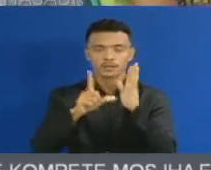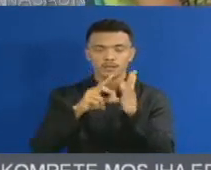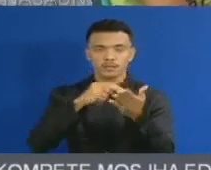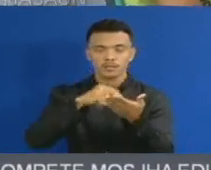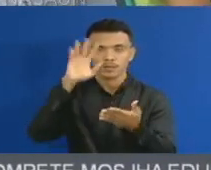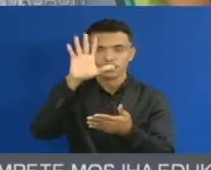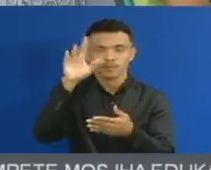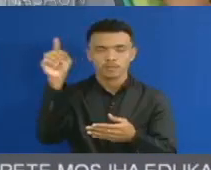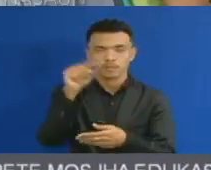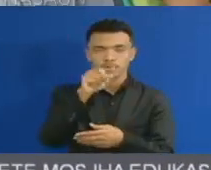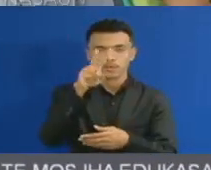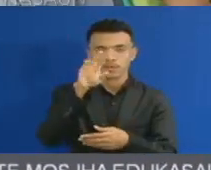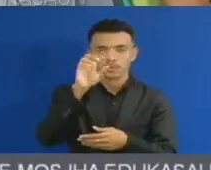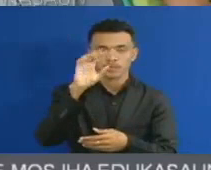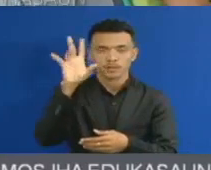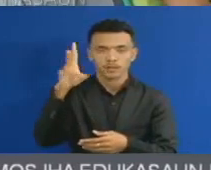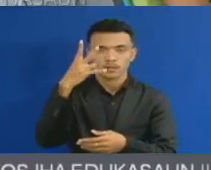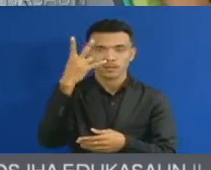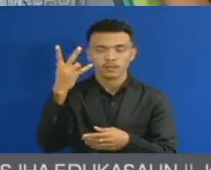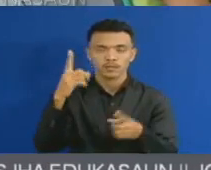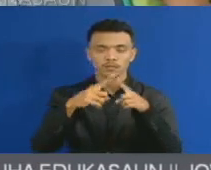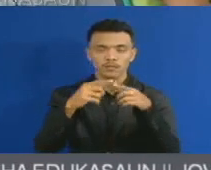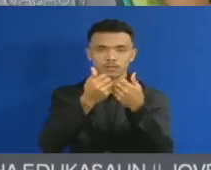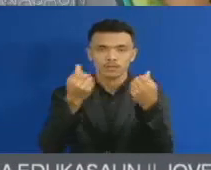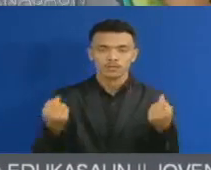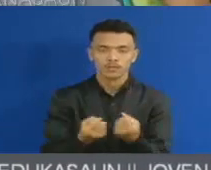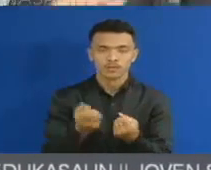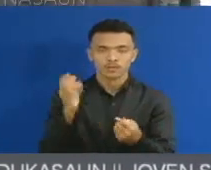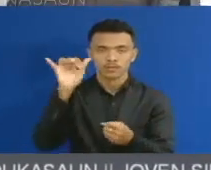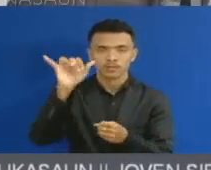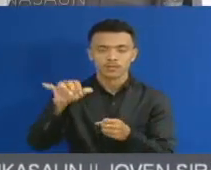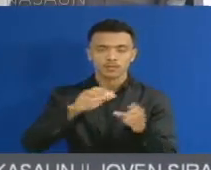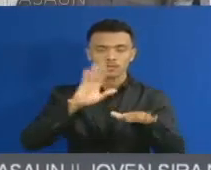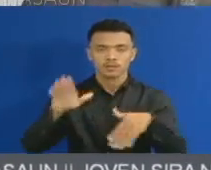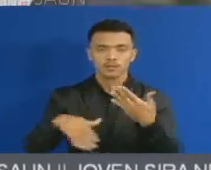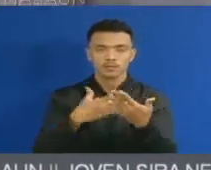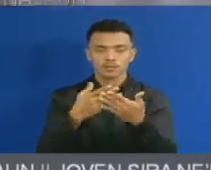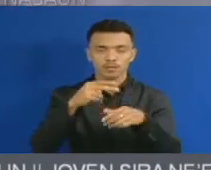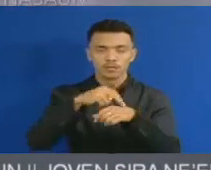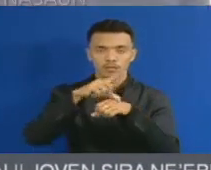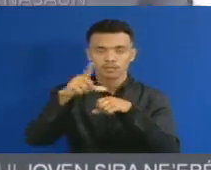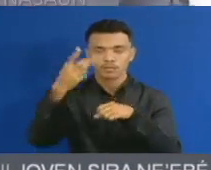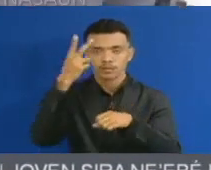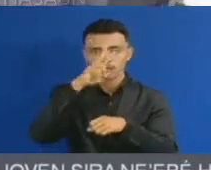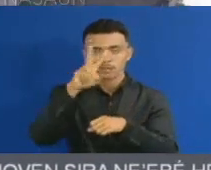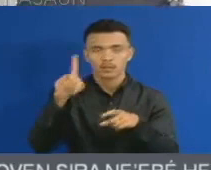número 5/Rio-Rua Sanadora Senhito Basuku Sira e Território Nacional nebe identificado Fatin